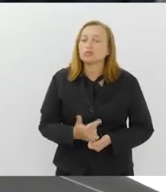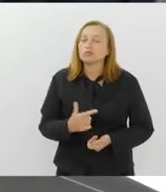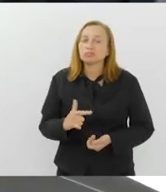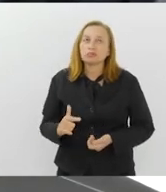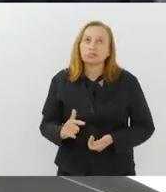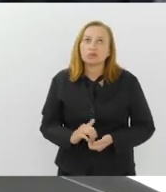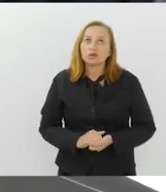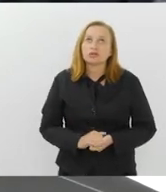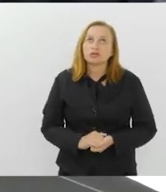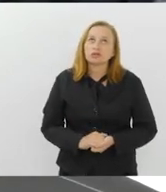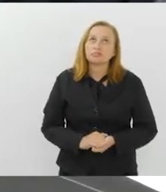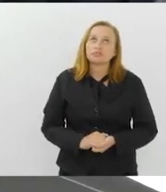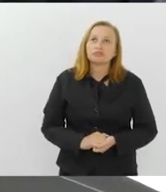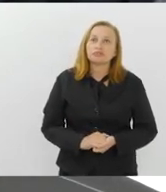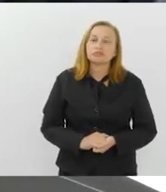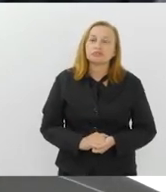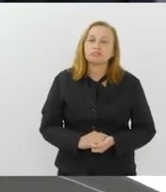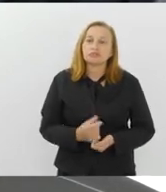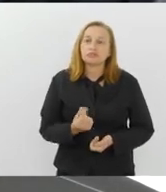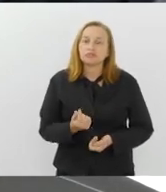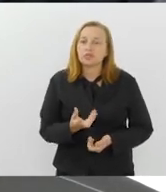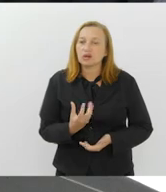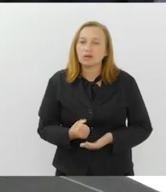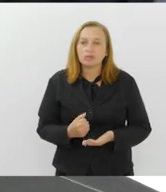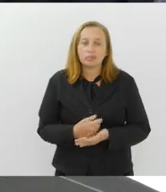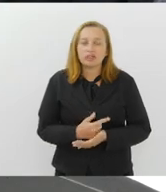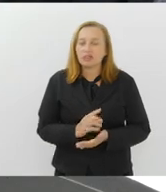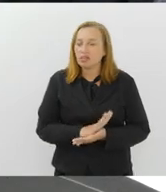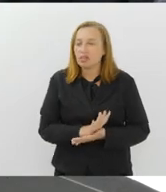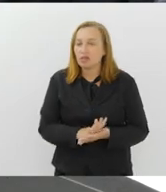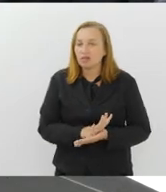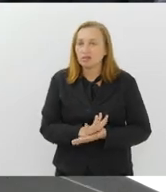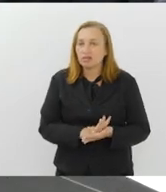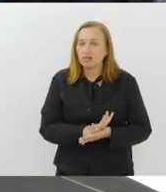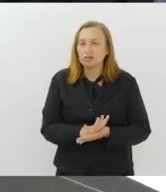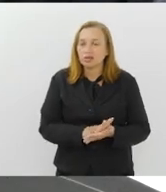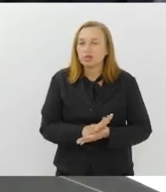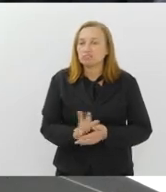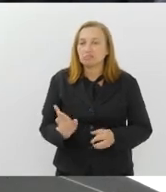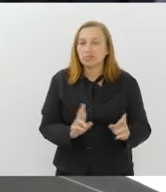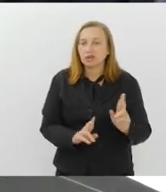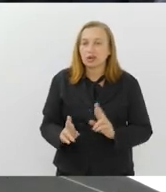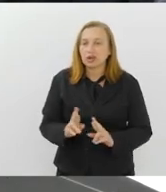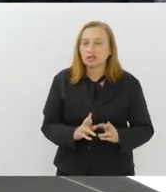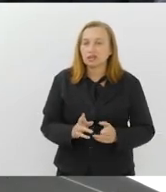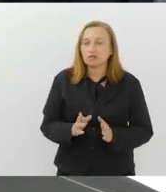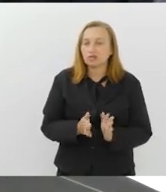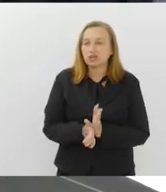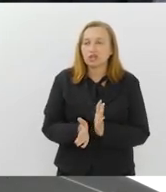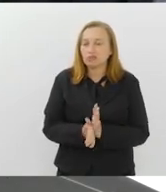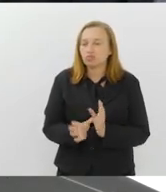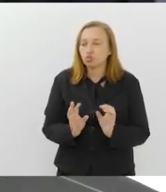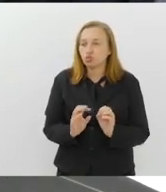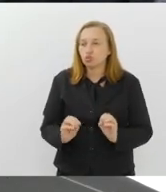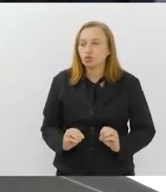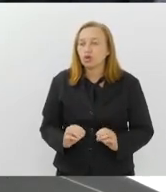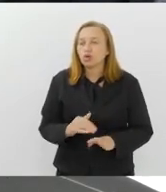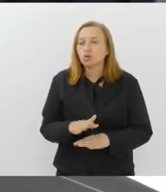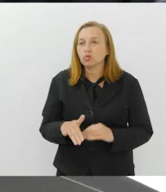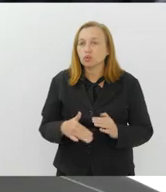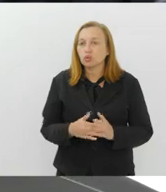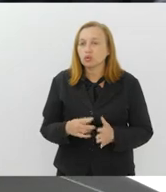finalidade lucrativa, não tem relação de consumo. Todos os